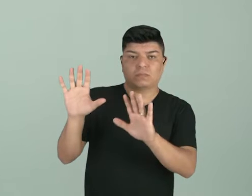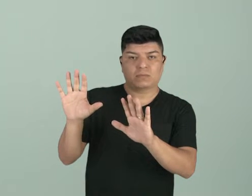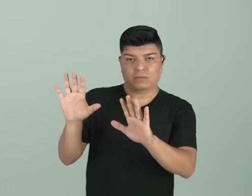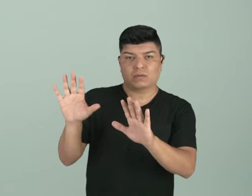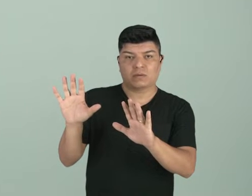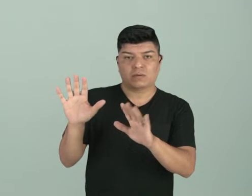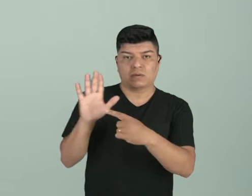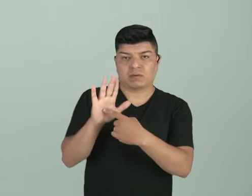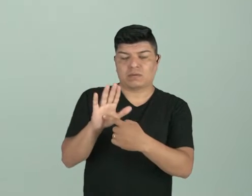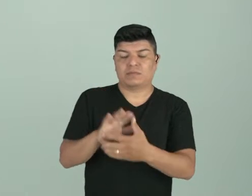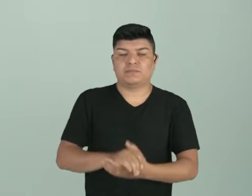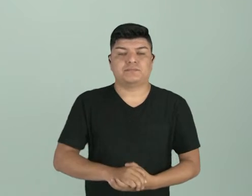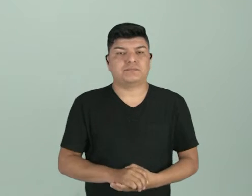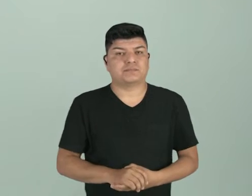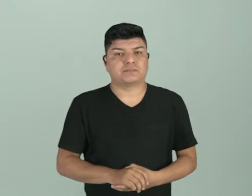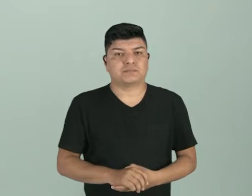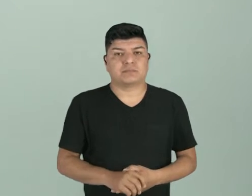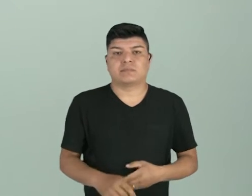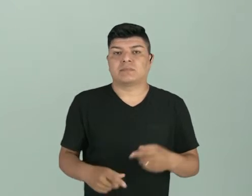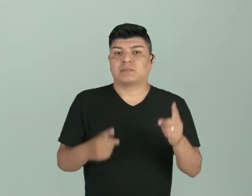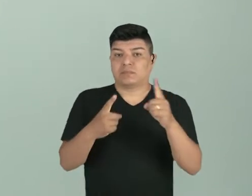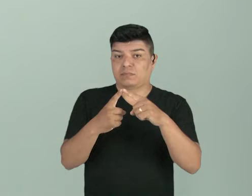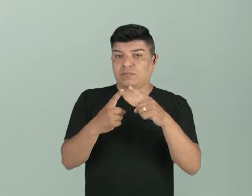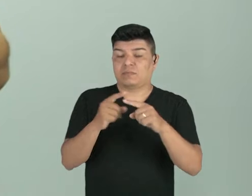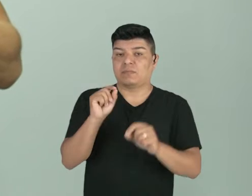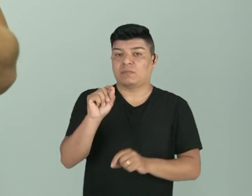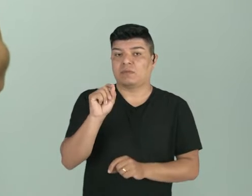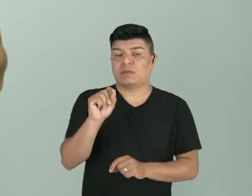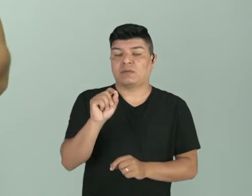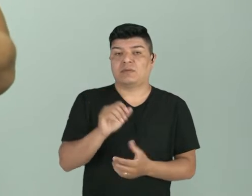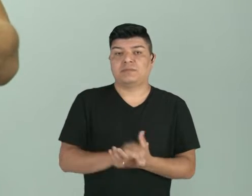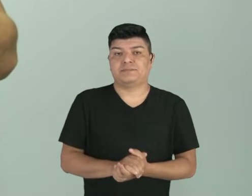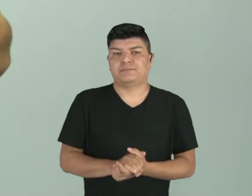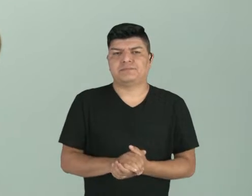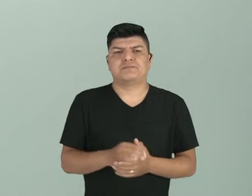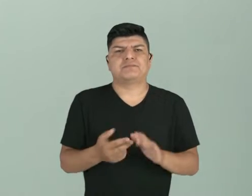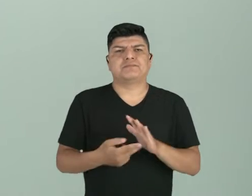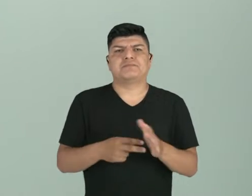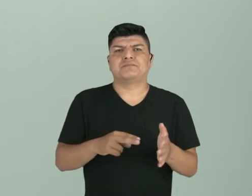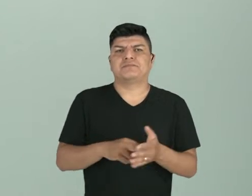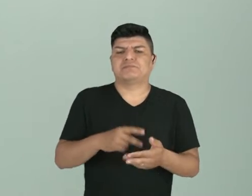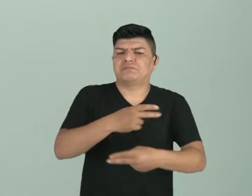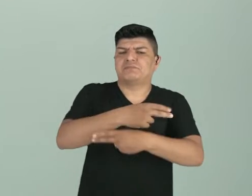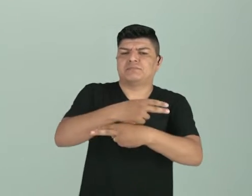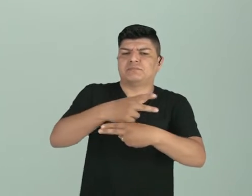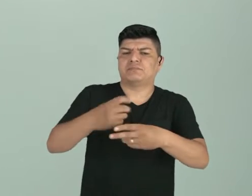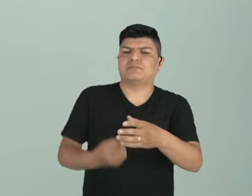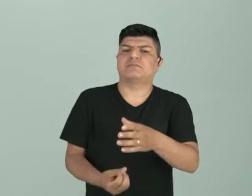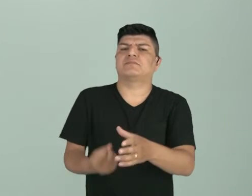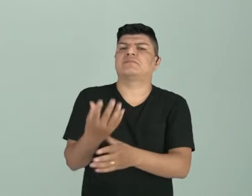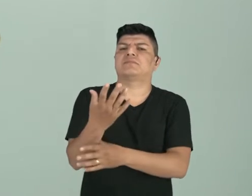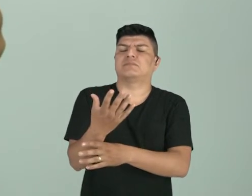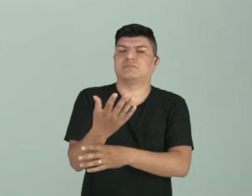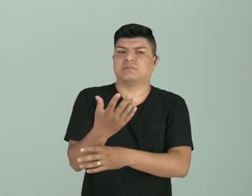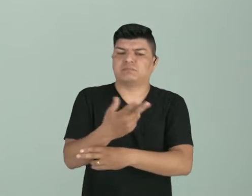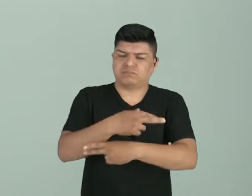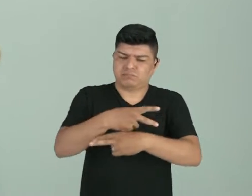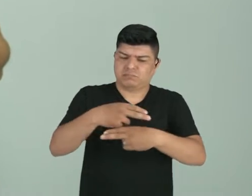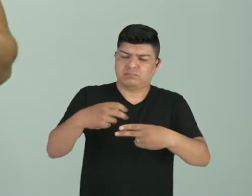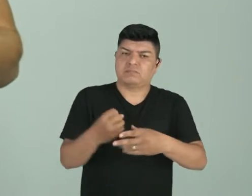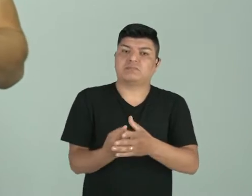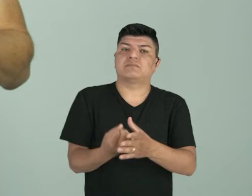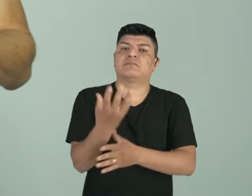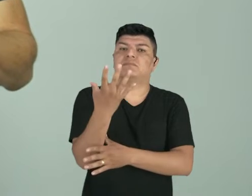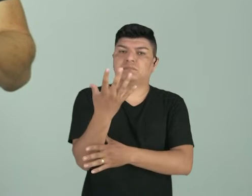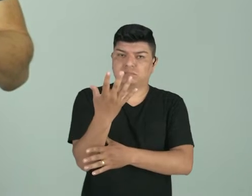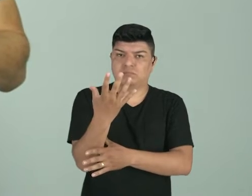esse apontamento. Primeira coisa, o que são esses meios de produção? Meios de